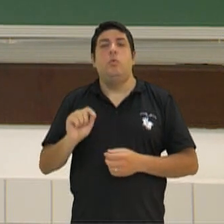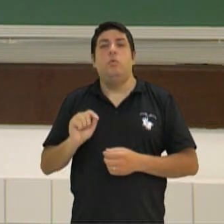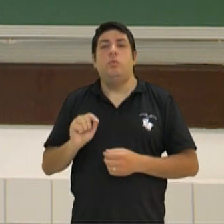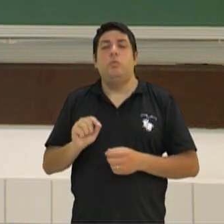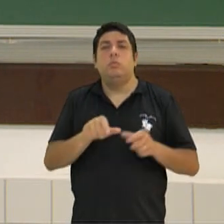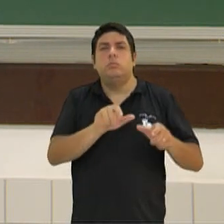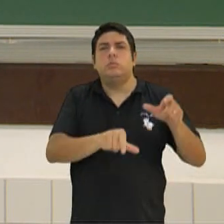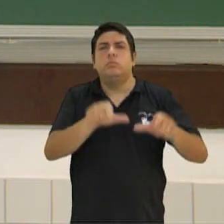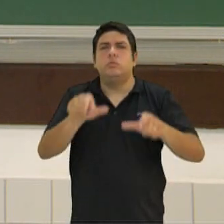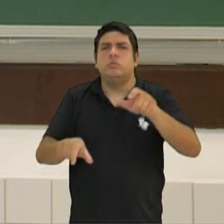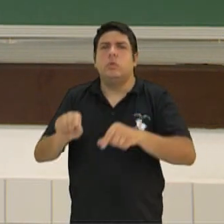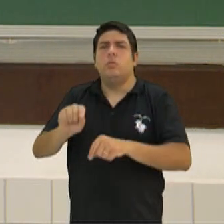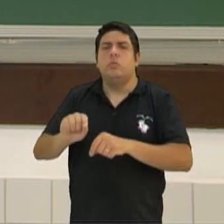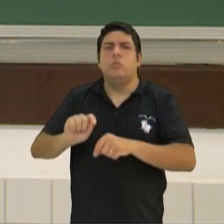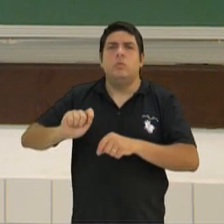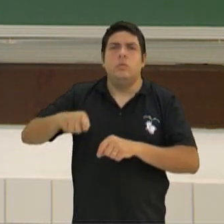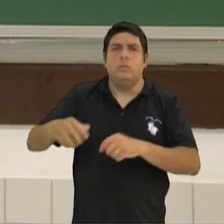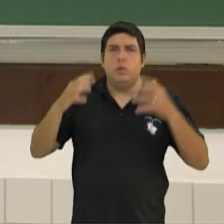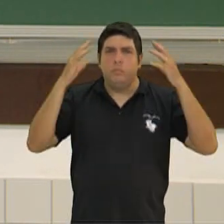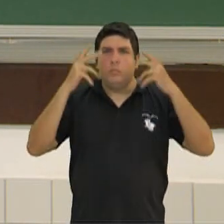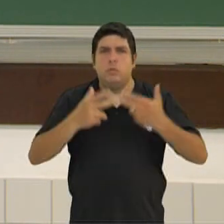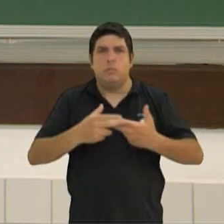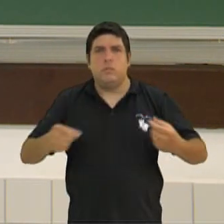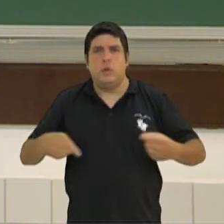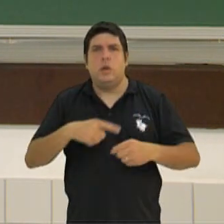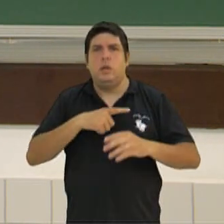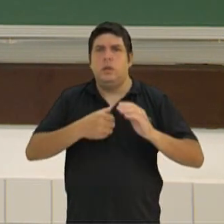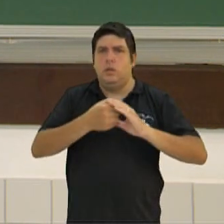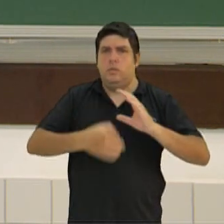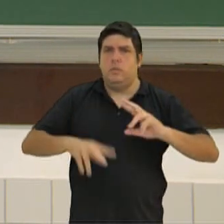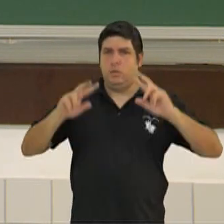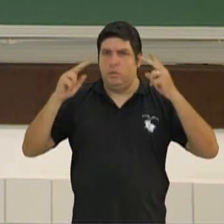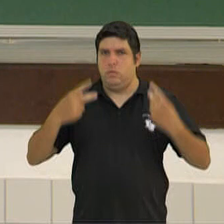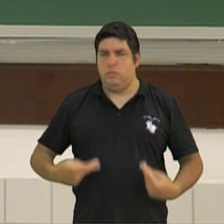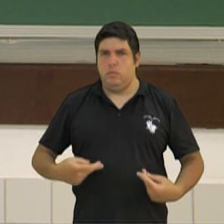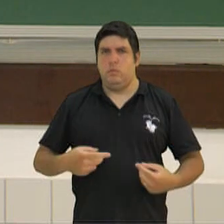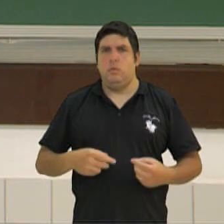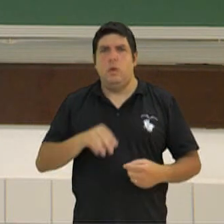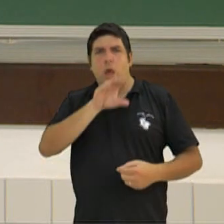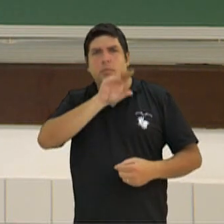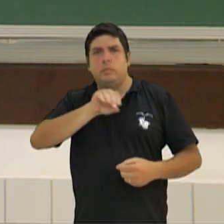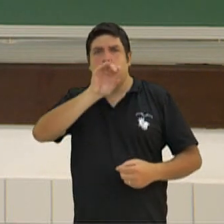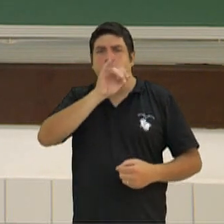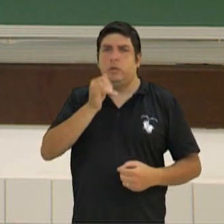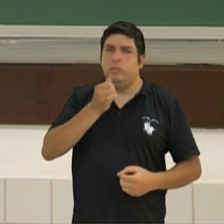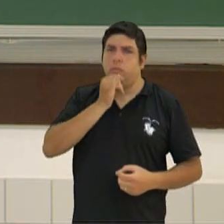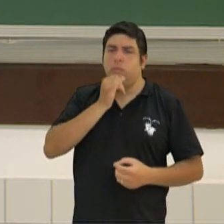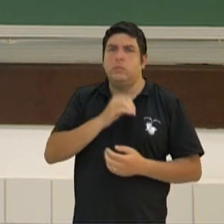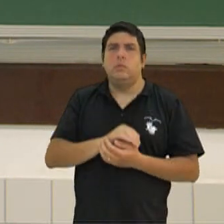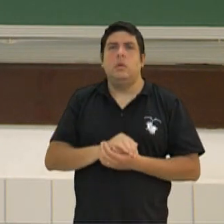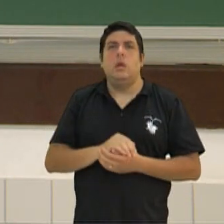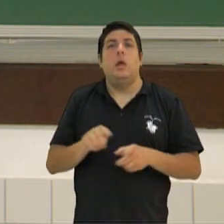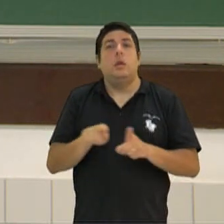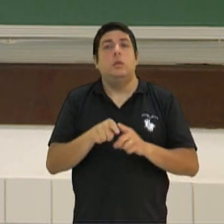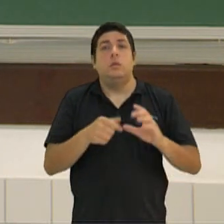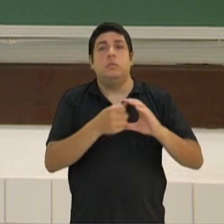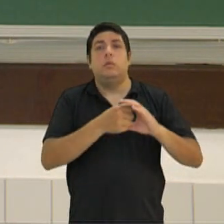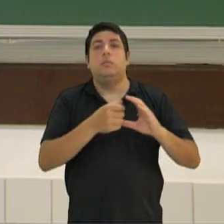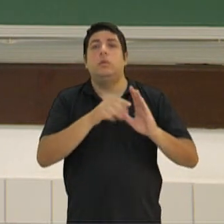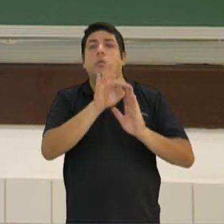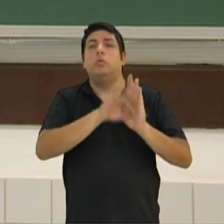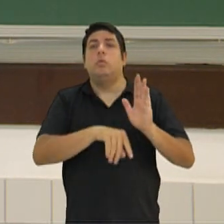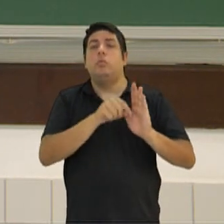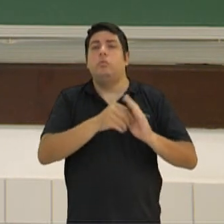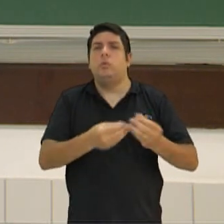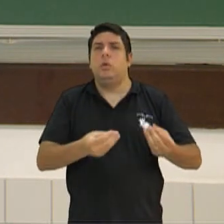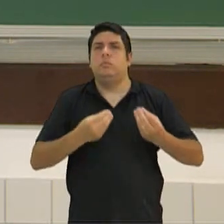são animais, onde eles têm características humanas, como fala, por exemplo, e esse tipo de texto, ele sempre traz uma lição moral, tá